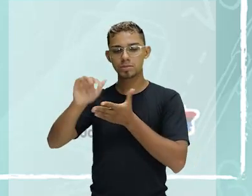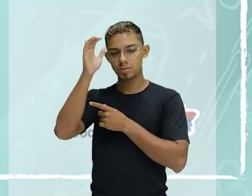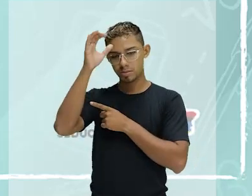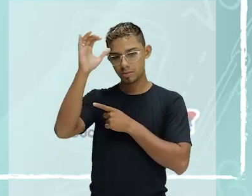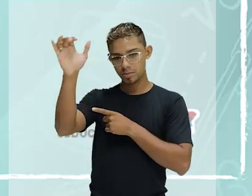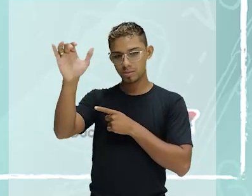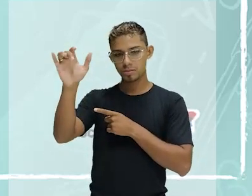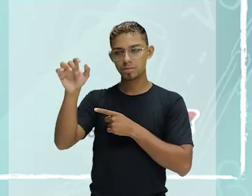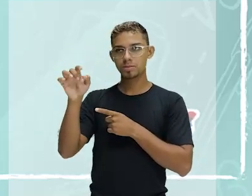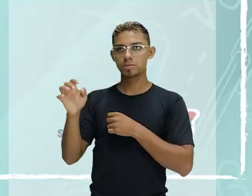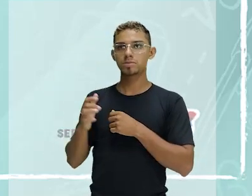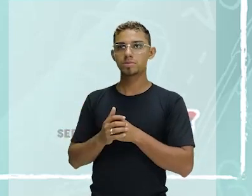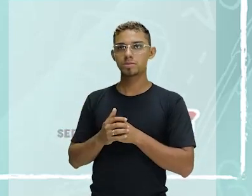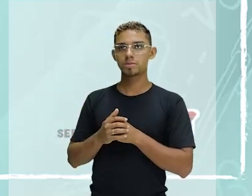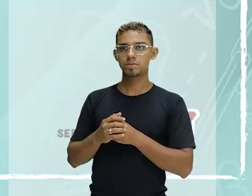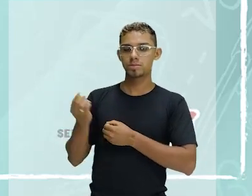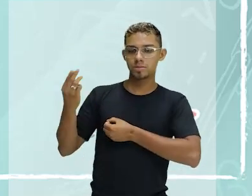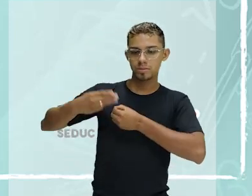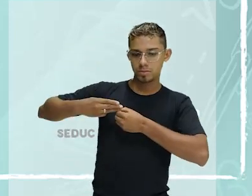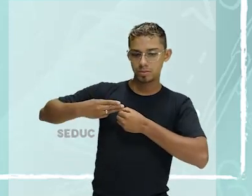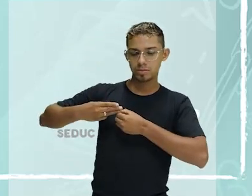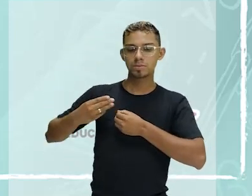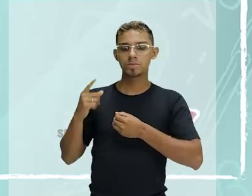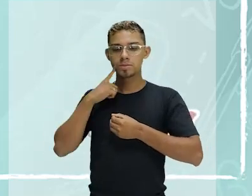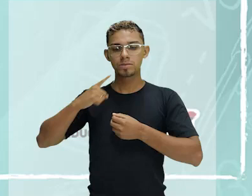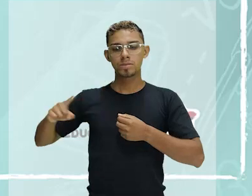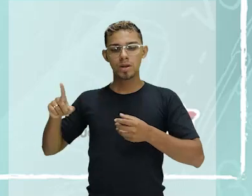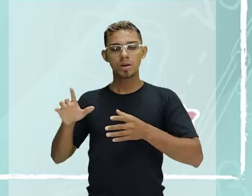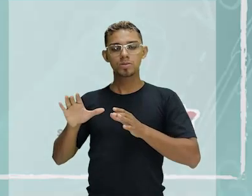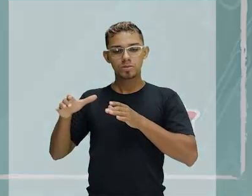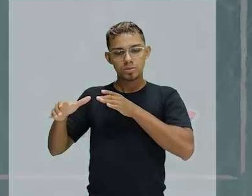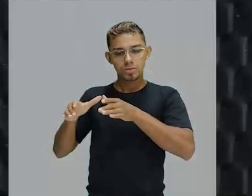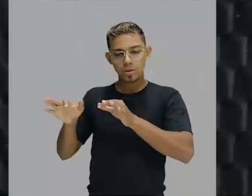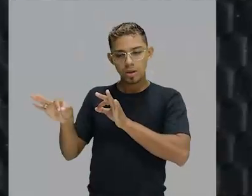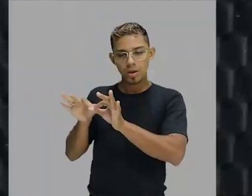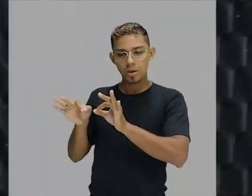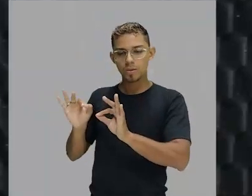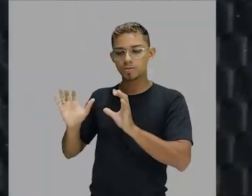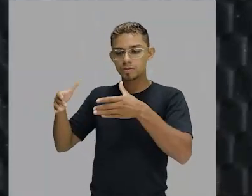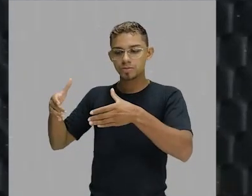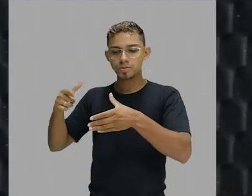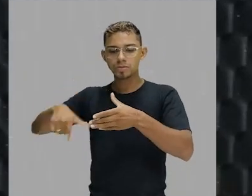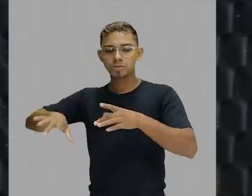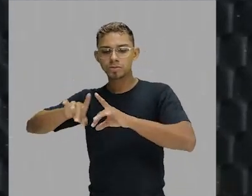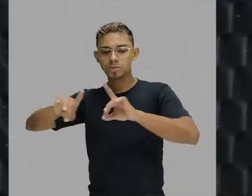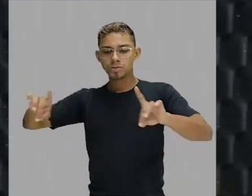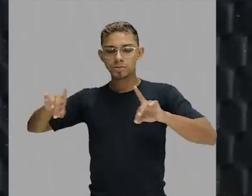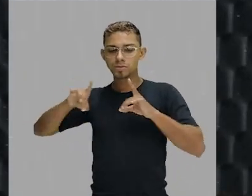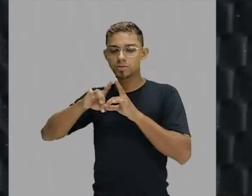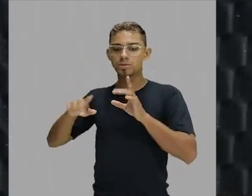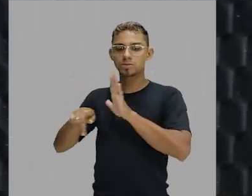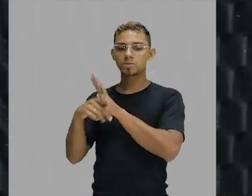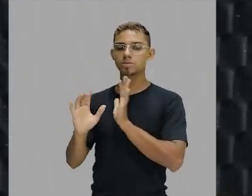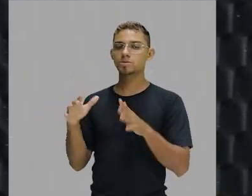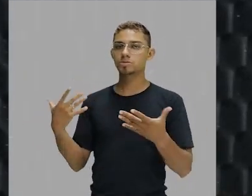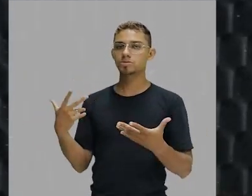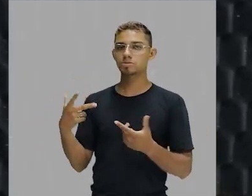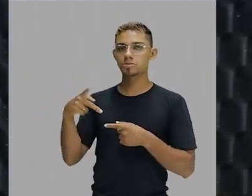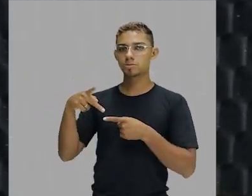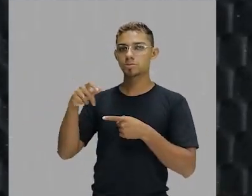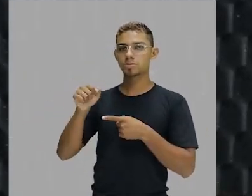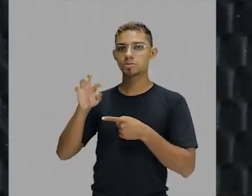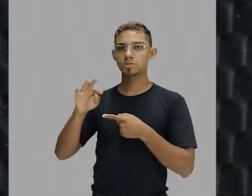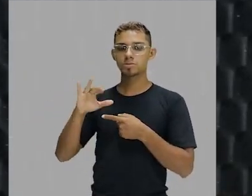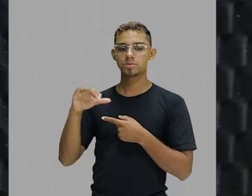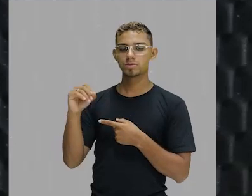Cultura do município. Então, você tem órgãos que fazem regulação. Professor, quais são os patrimônios que a gente tem? Só deixar claro que esta aqui,